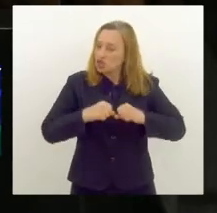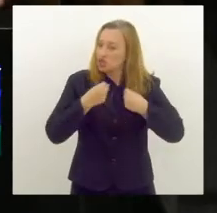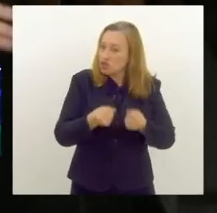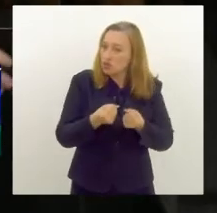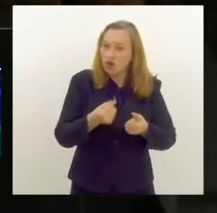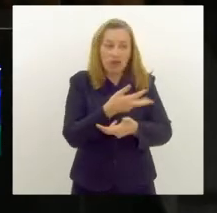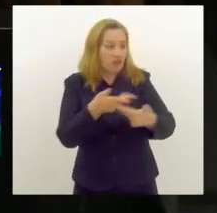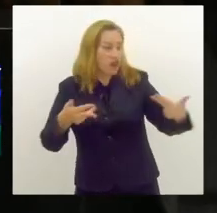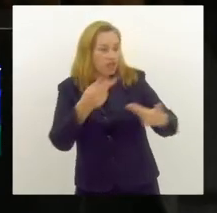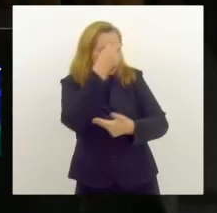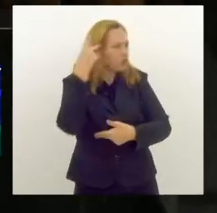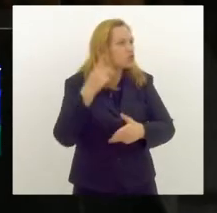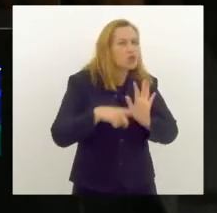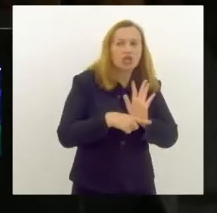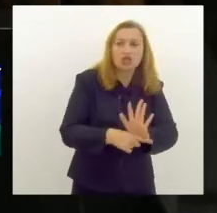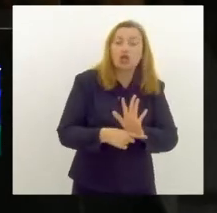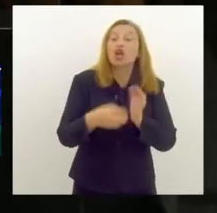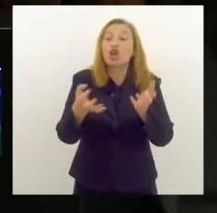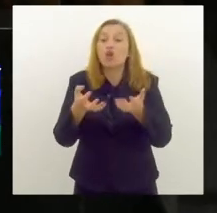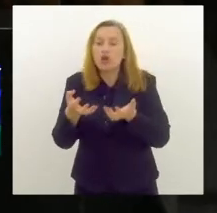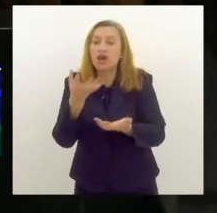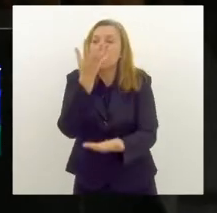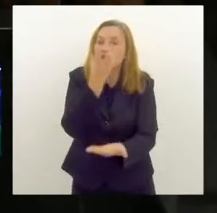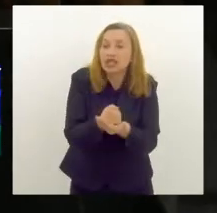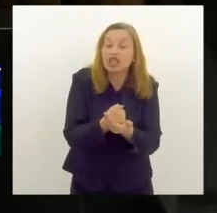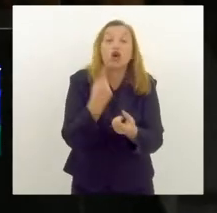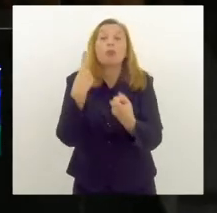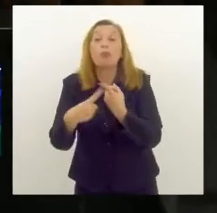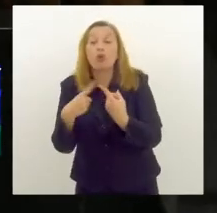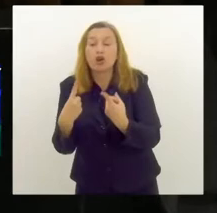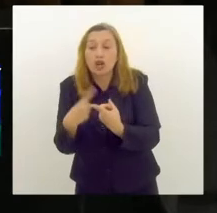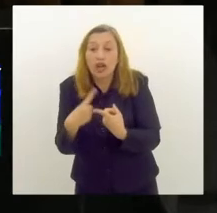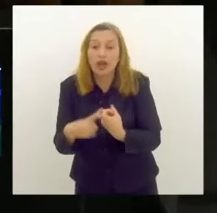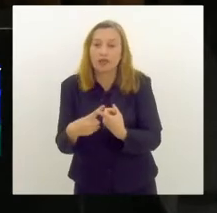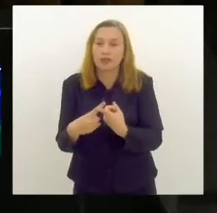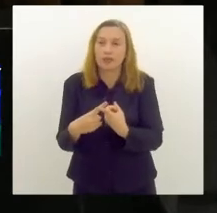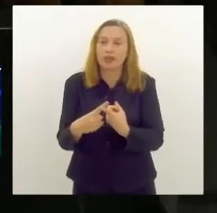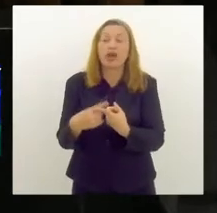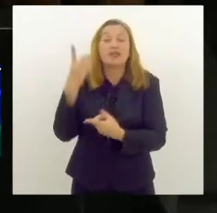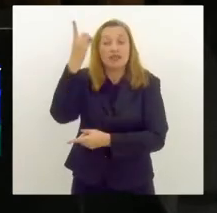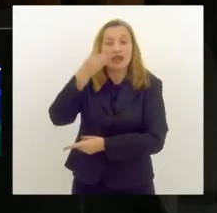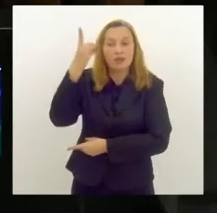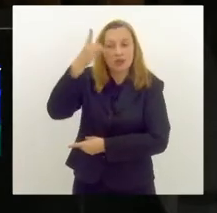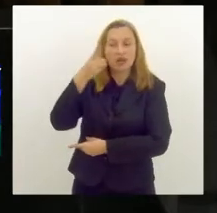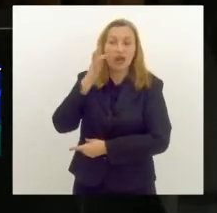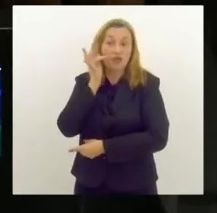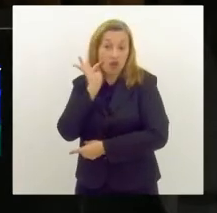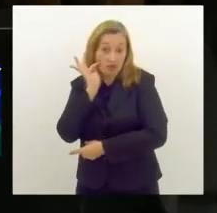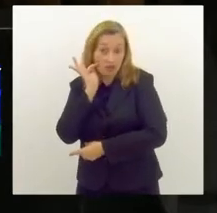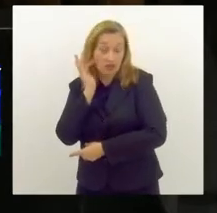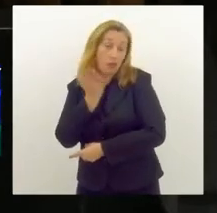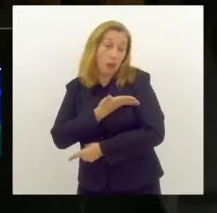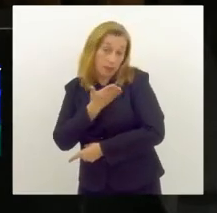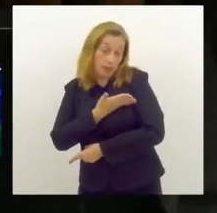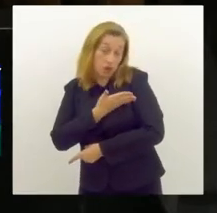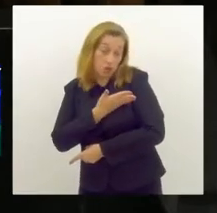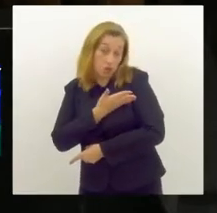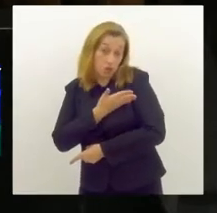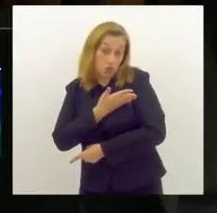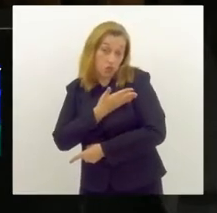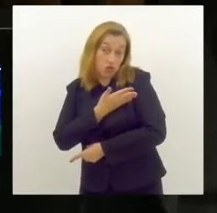várias pessoas colaboram. Eu quero que cadastre, porque por causa disso mesmo, o deputado Flávio Serafini, meu amigo, meu